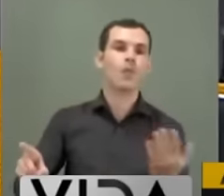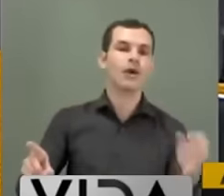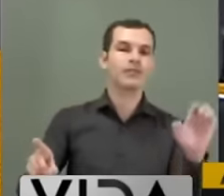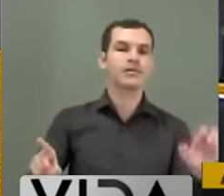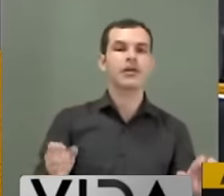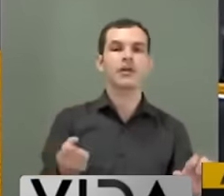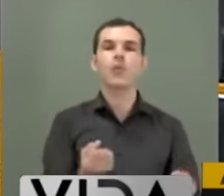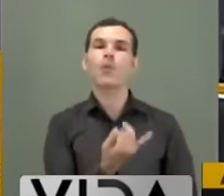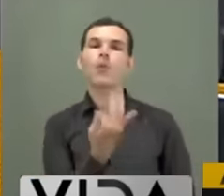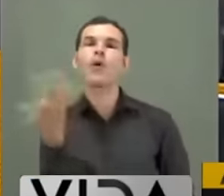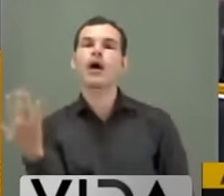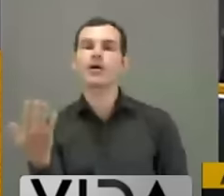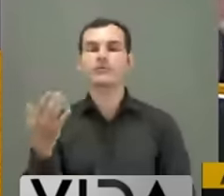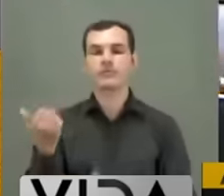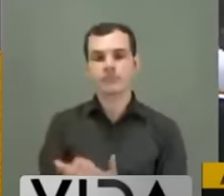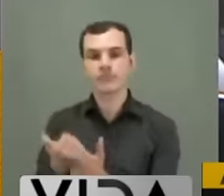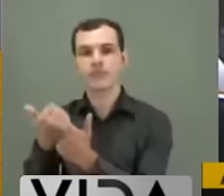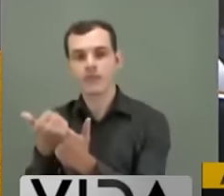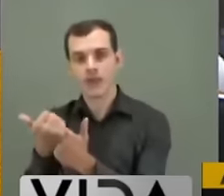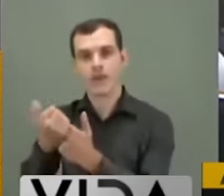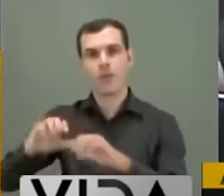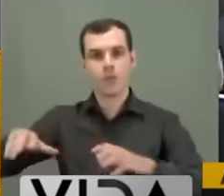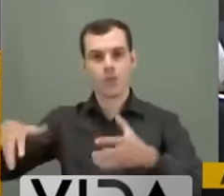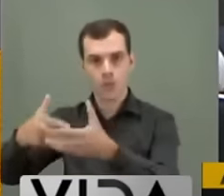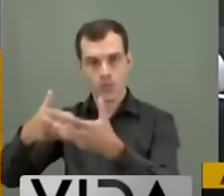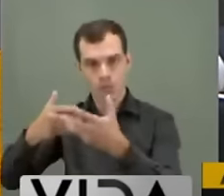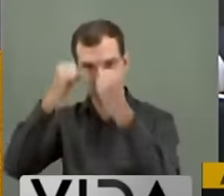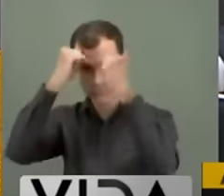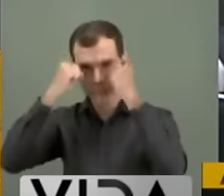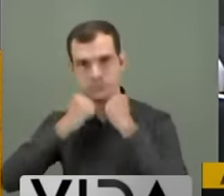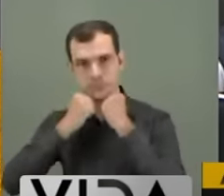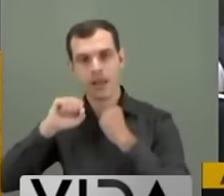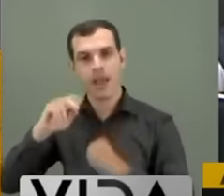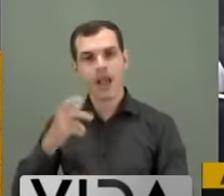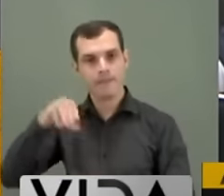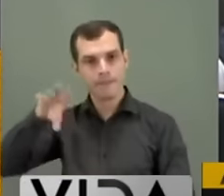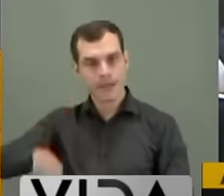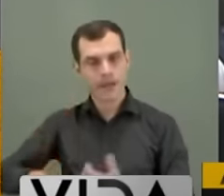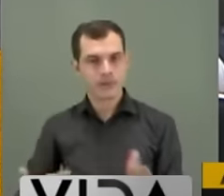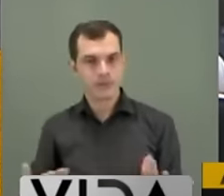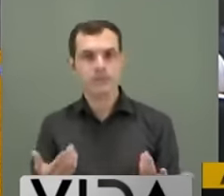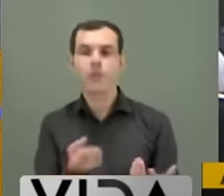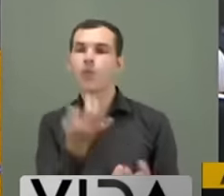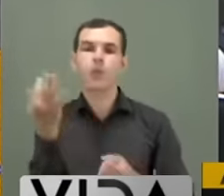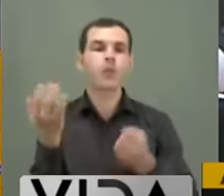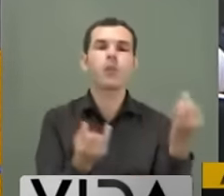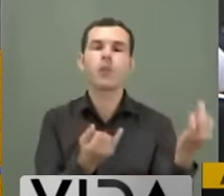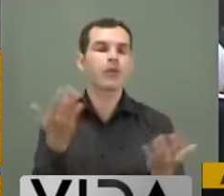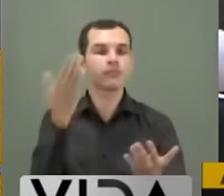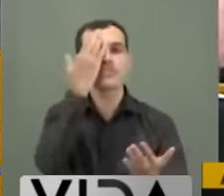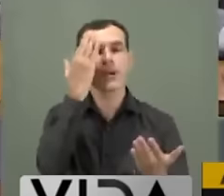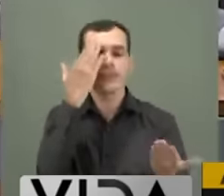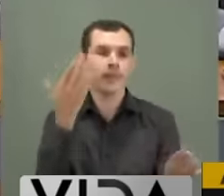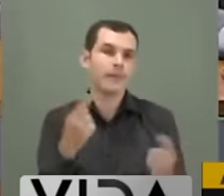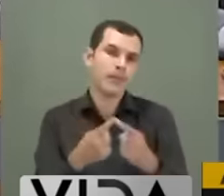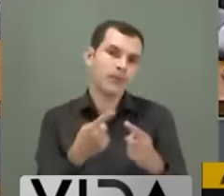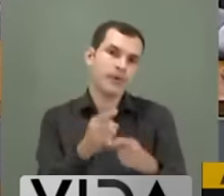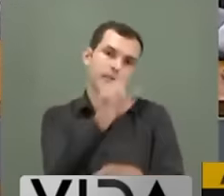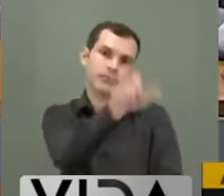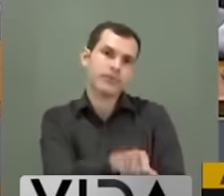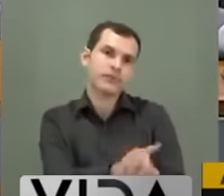são tudo. Porque, sinceramente, se estão investigando o cara, porque... Tá. Obrigado, senhor